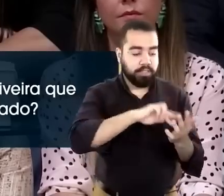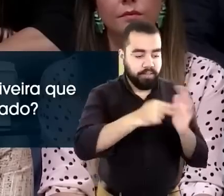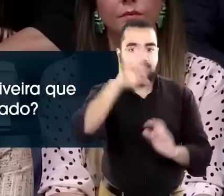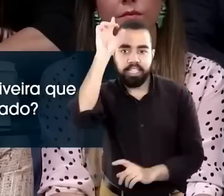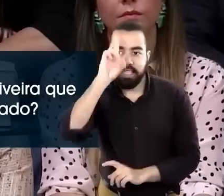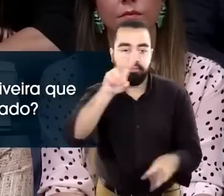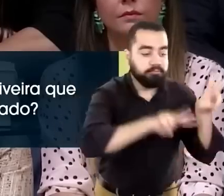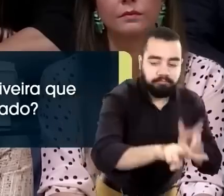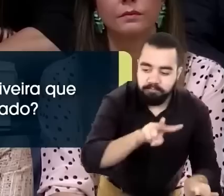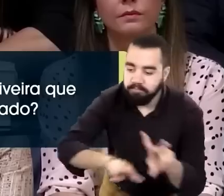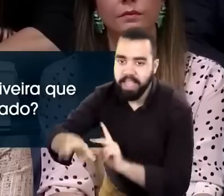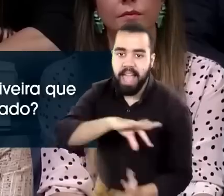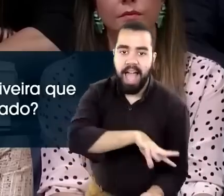candelabro?